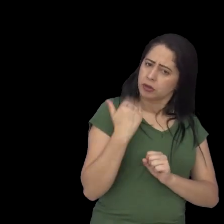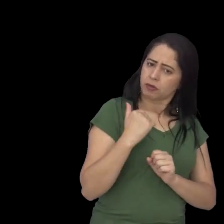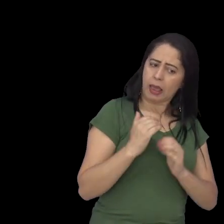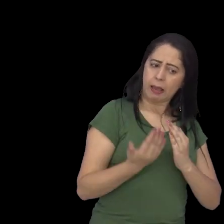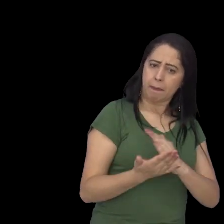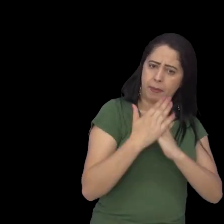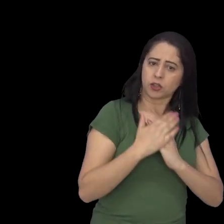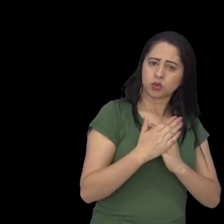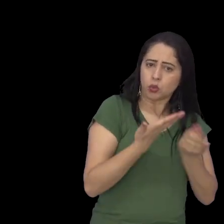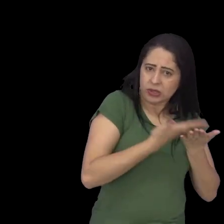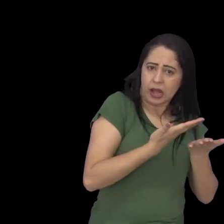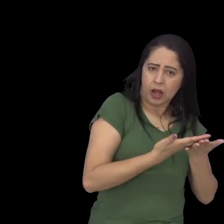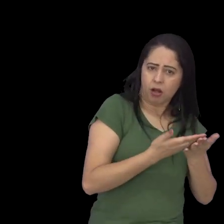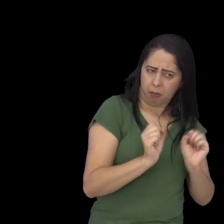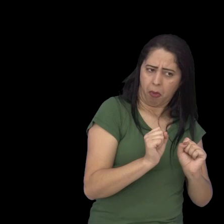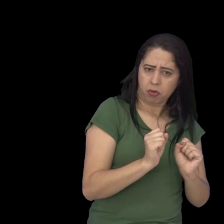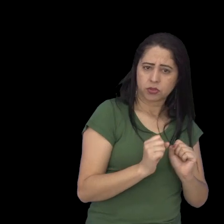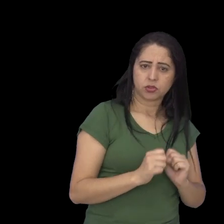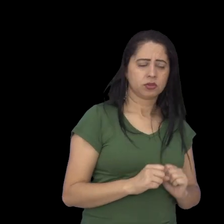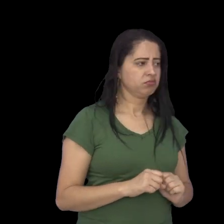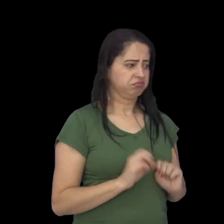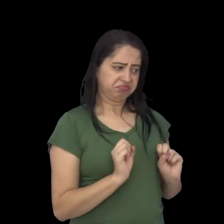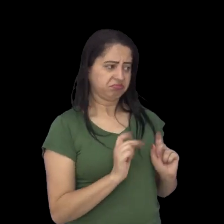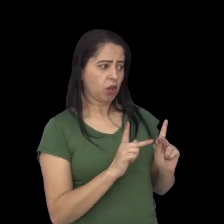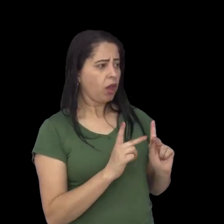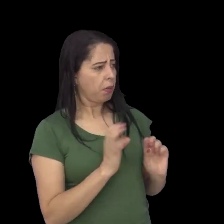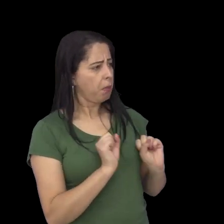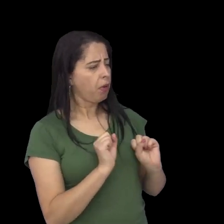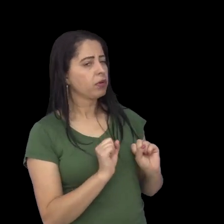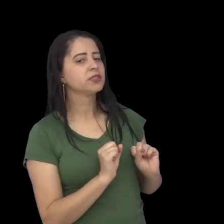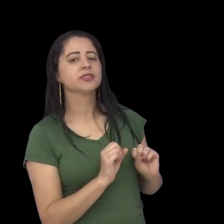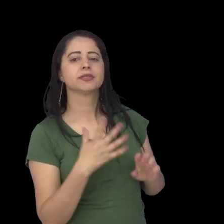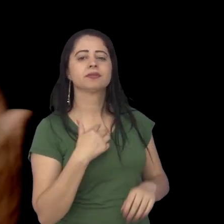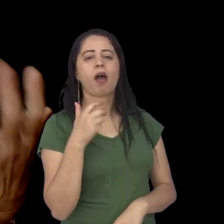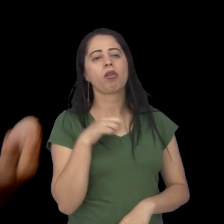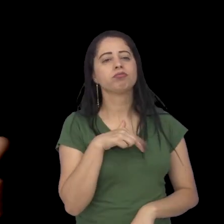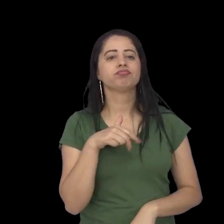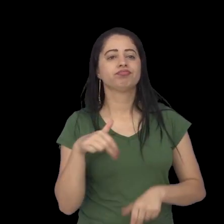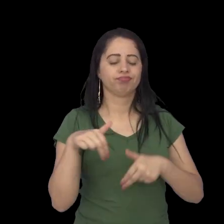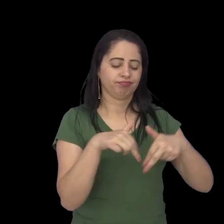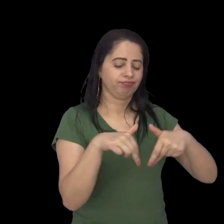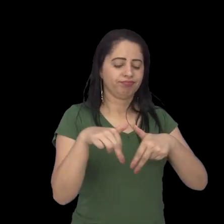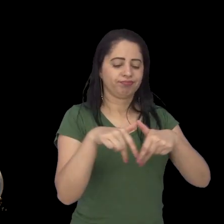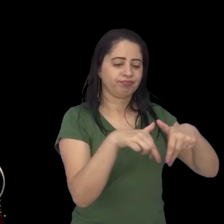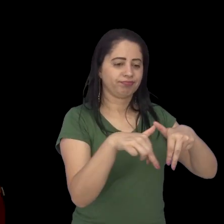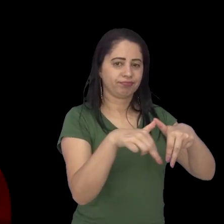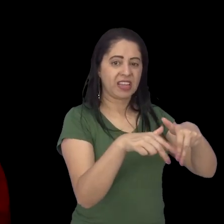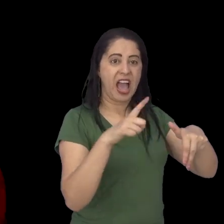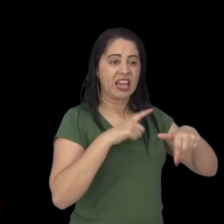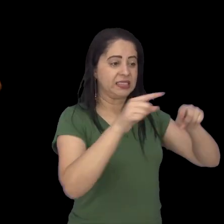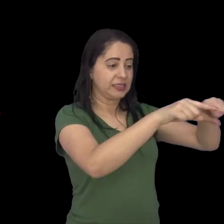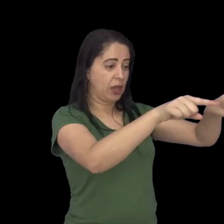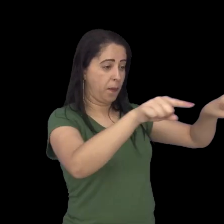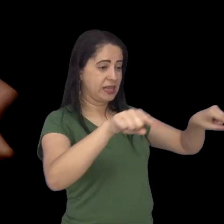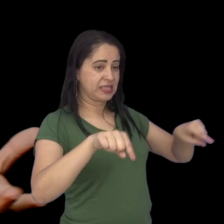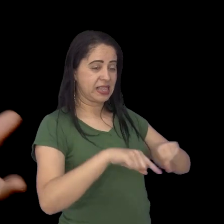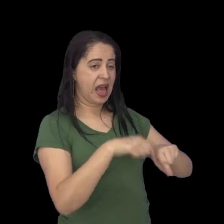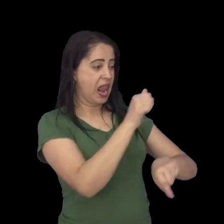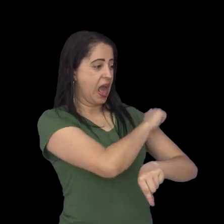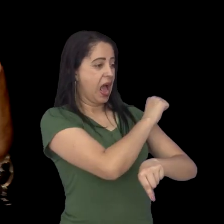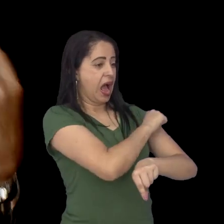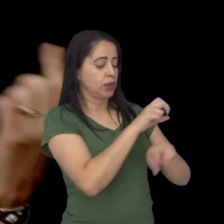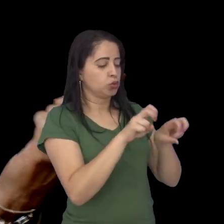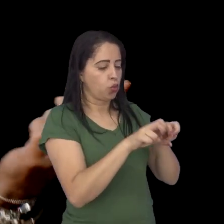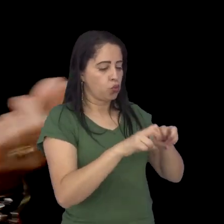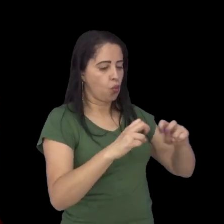na minha aula? Eu estou em aula, você pode me ajudar? Eu falei, posso. Aí eu entrei na sala, a sala era uma sala muito grande, com muitos